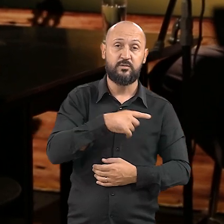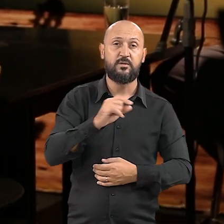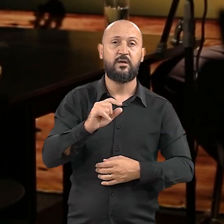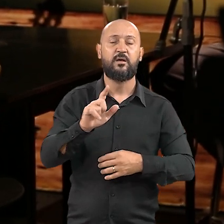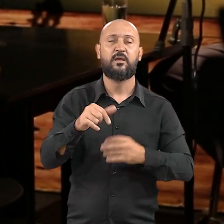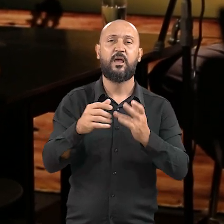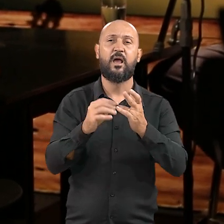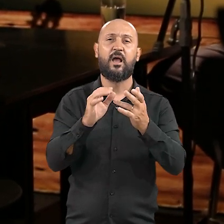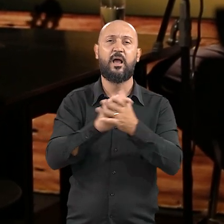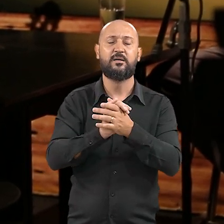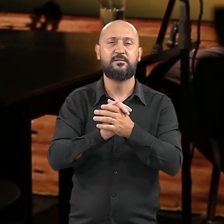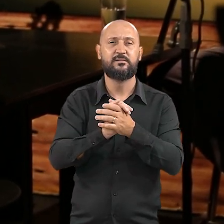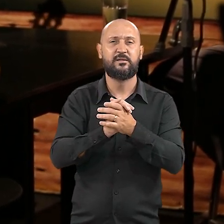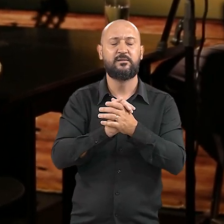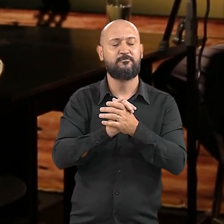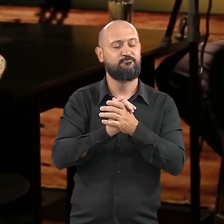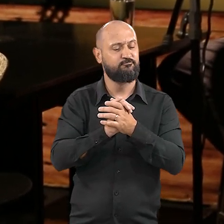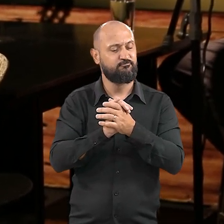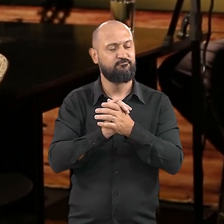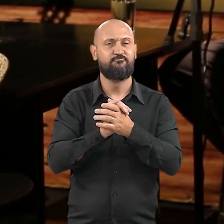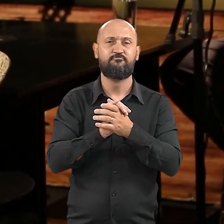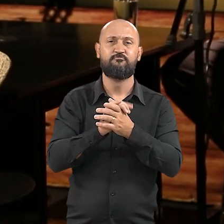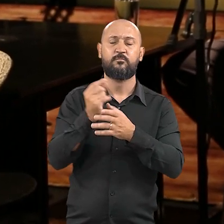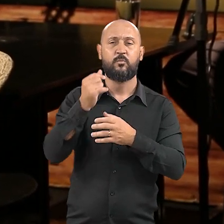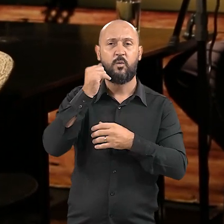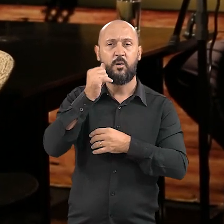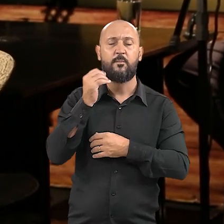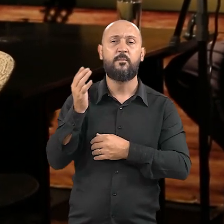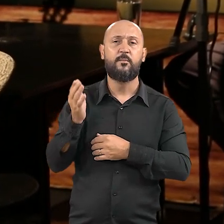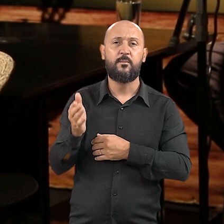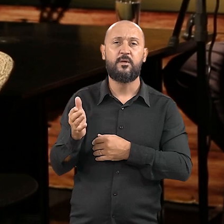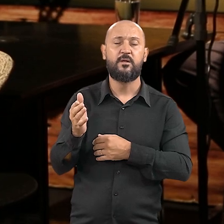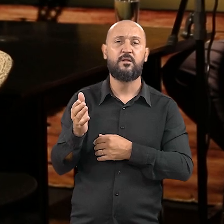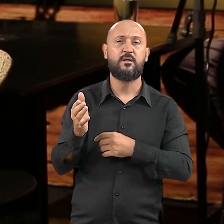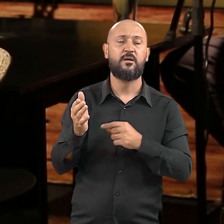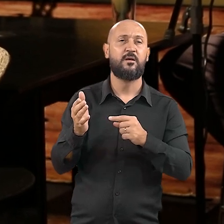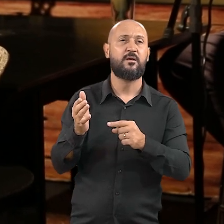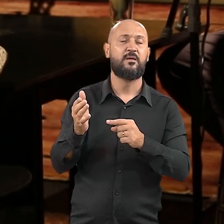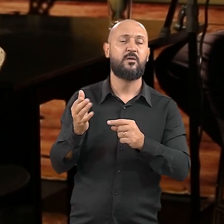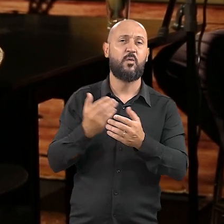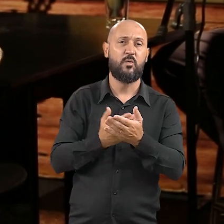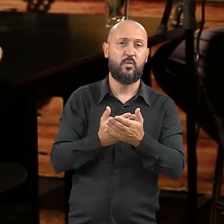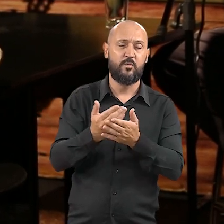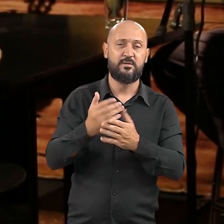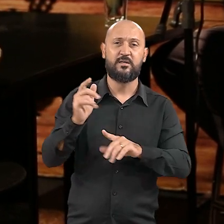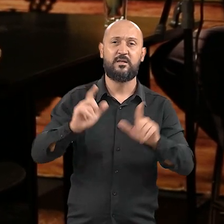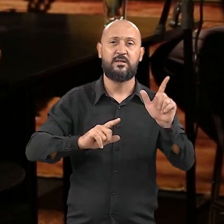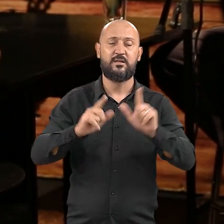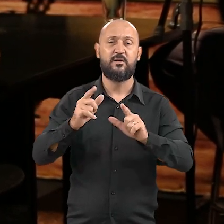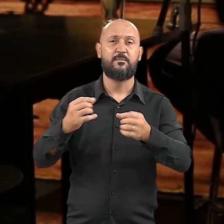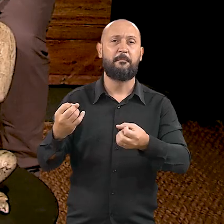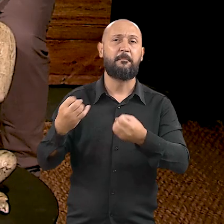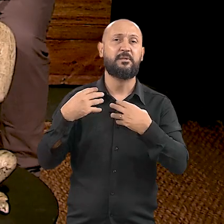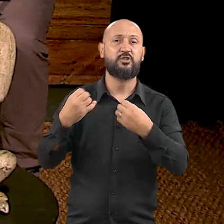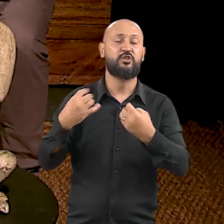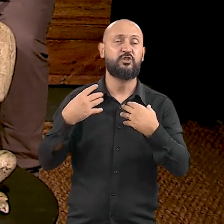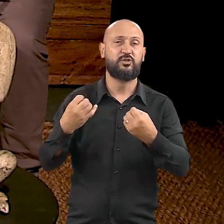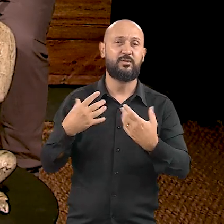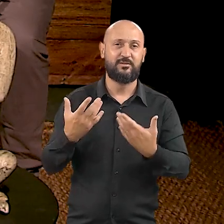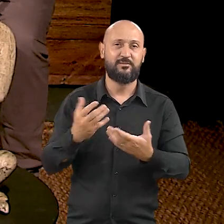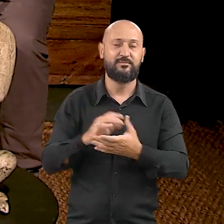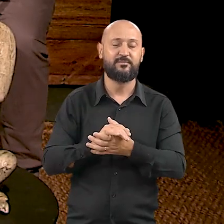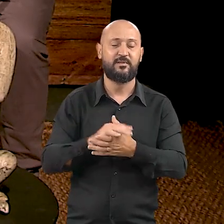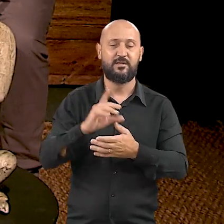dele, que é casado com uma moça que foi a que quando eu entrei na TV, me passou